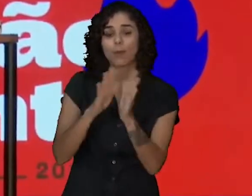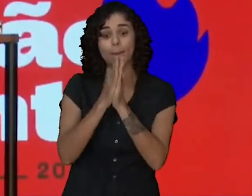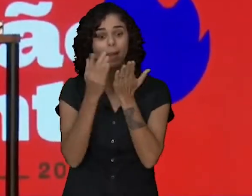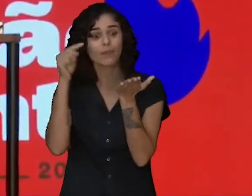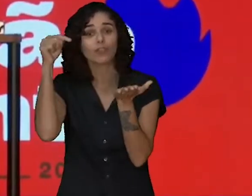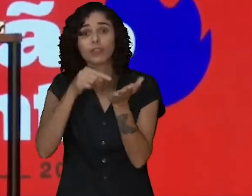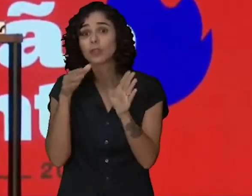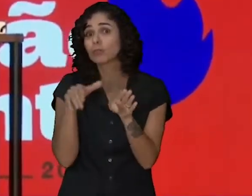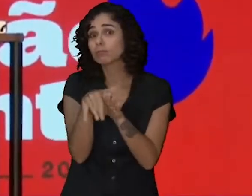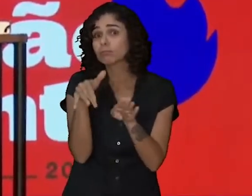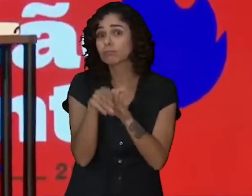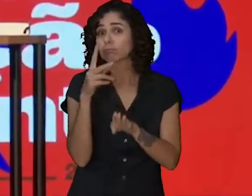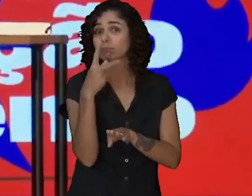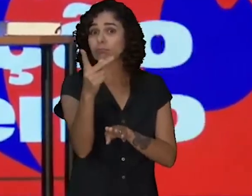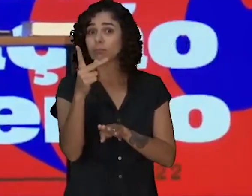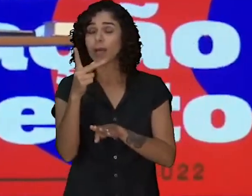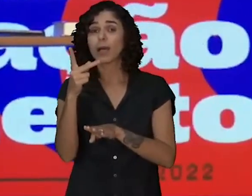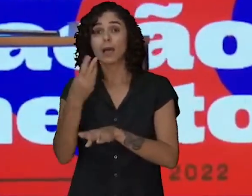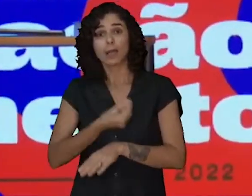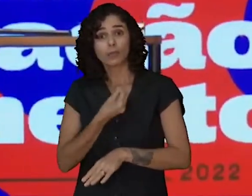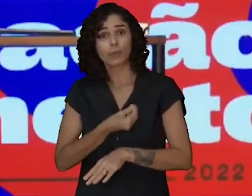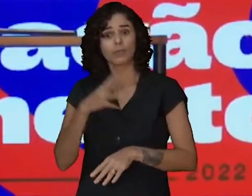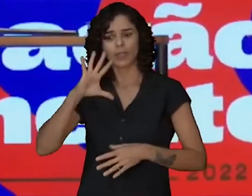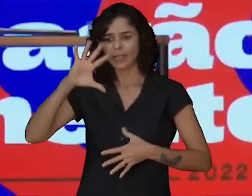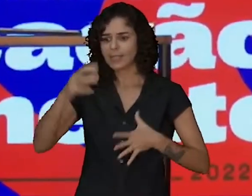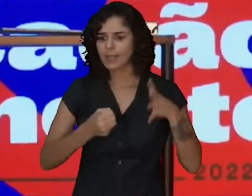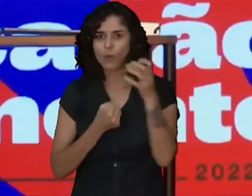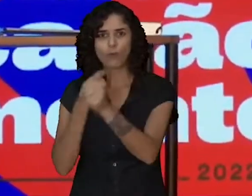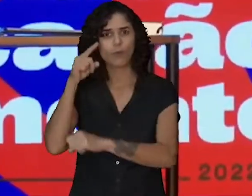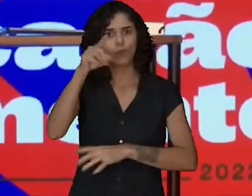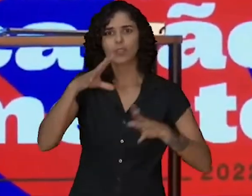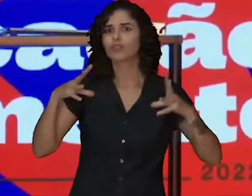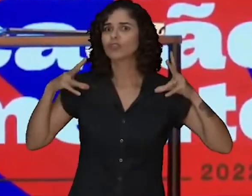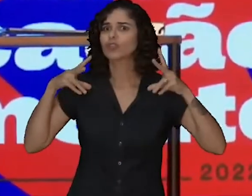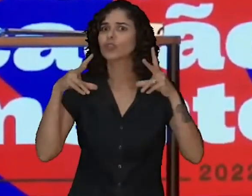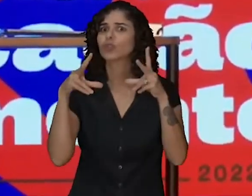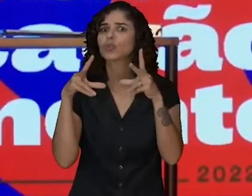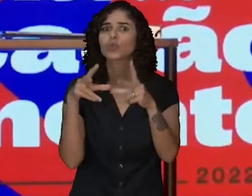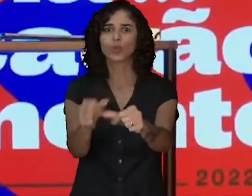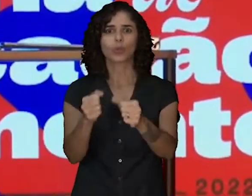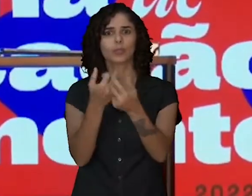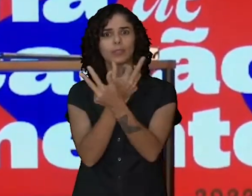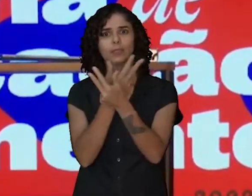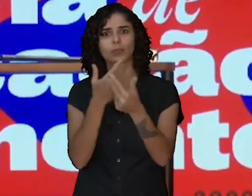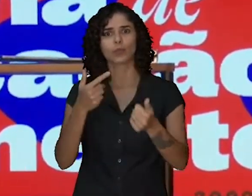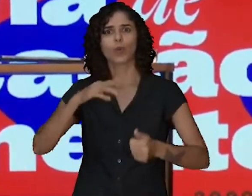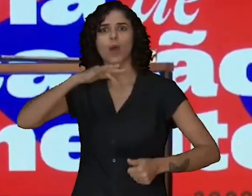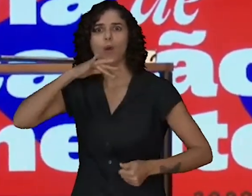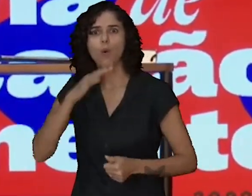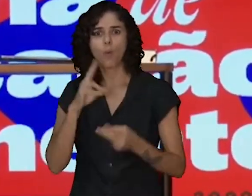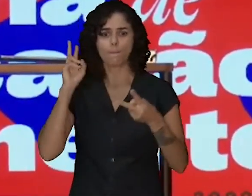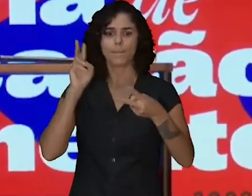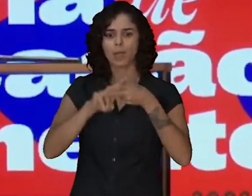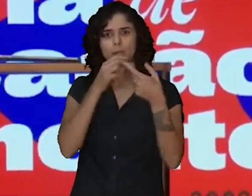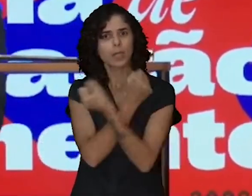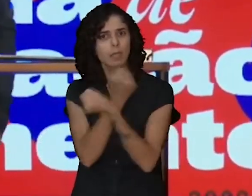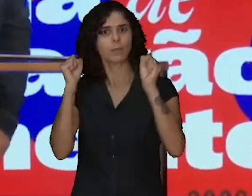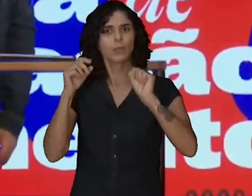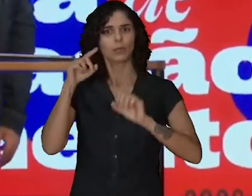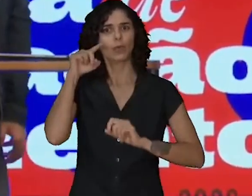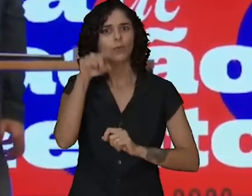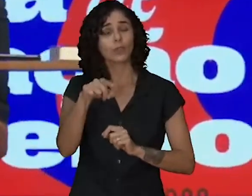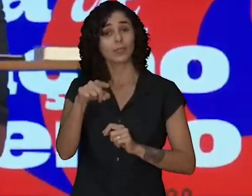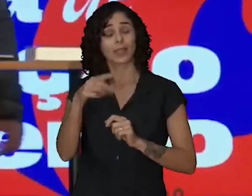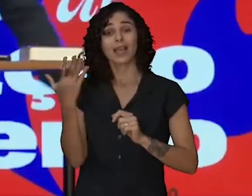Ele salvou você de todas as prisões para que você realize, seja um realizador